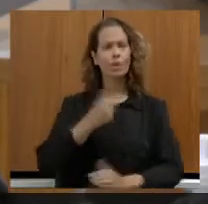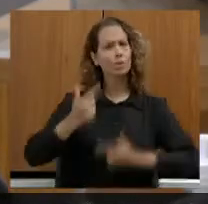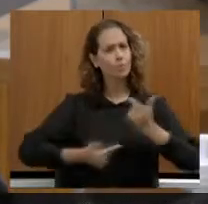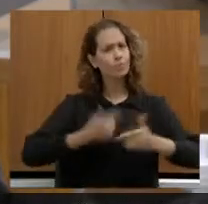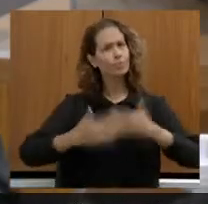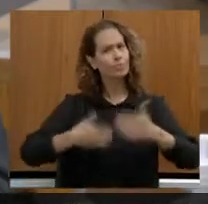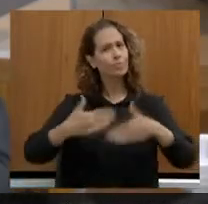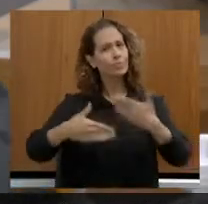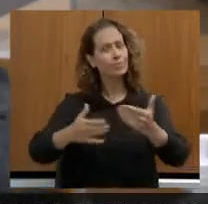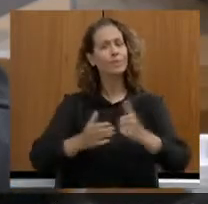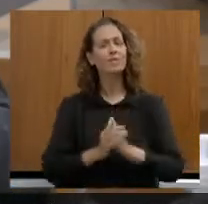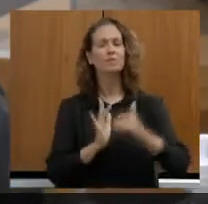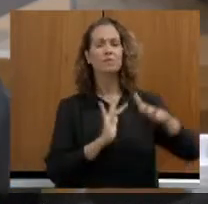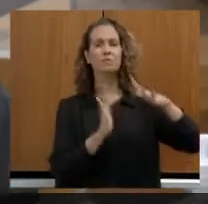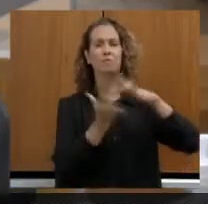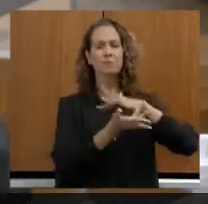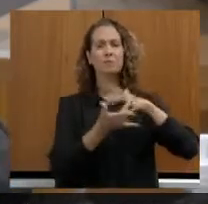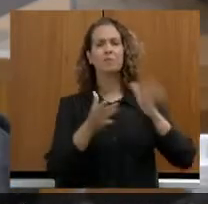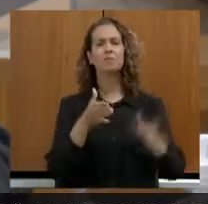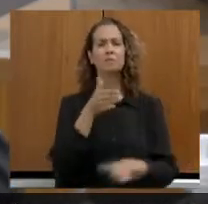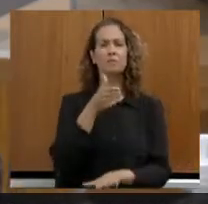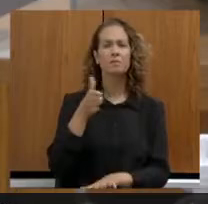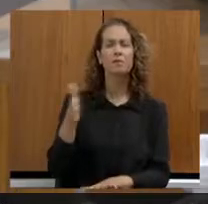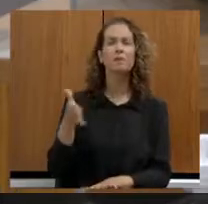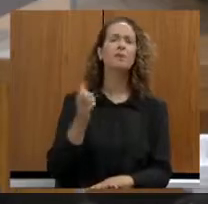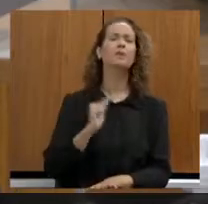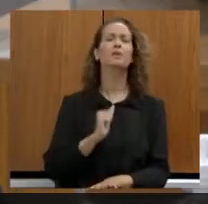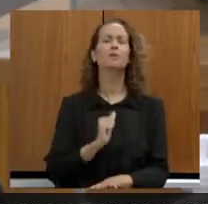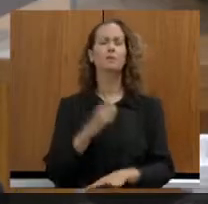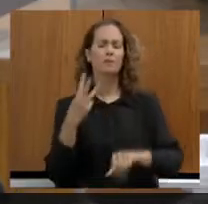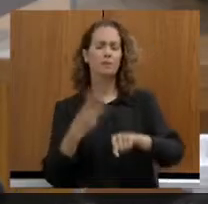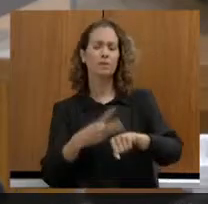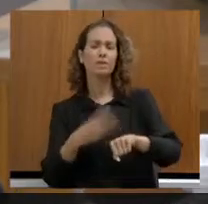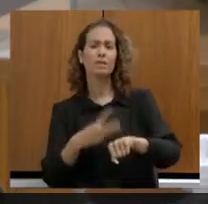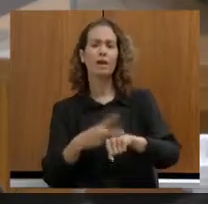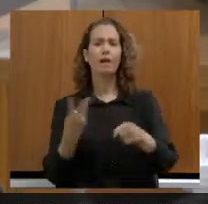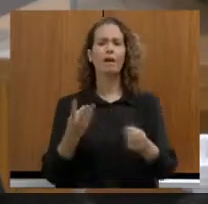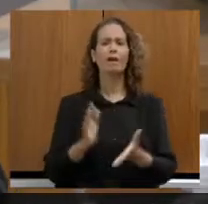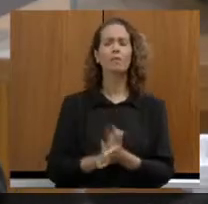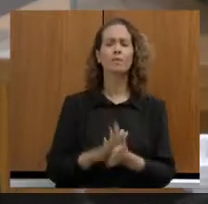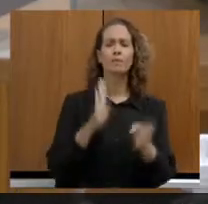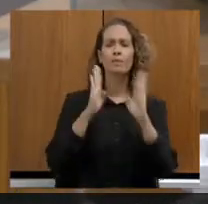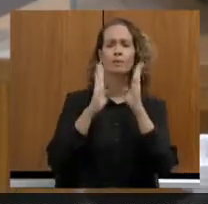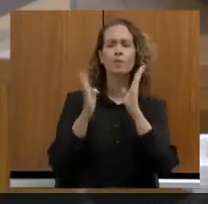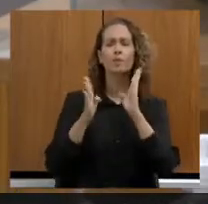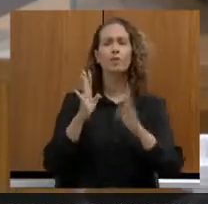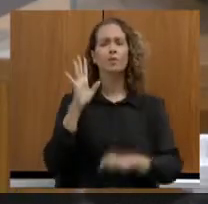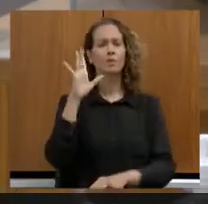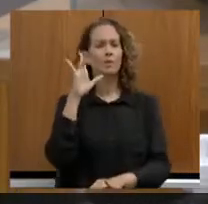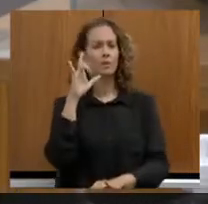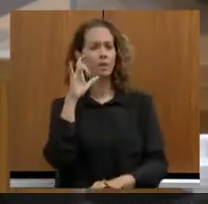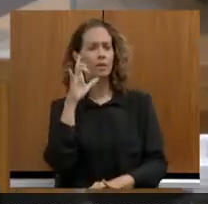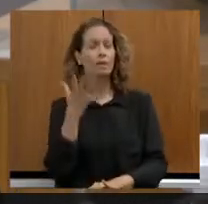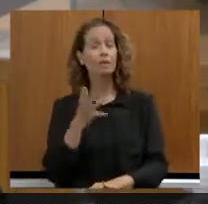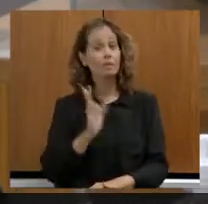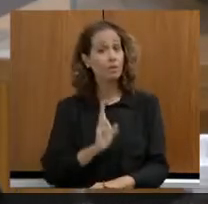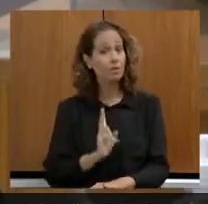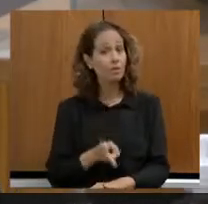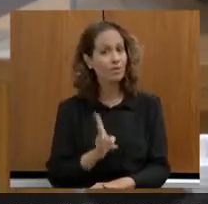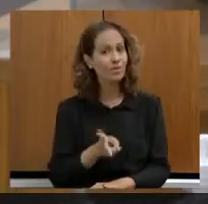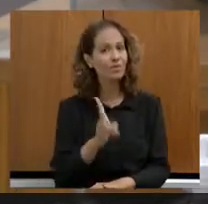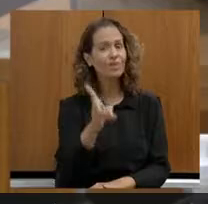foram para as redes sociais foram para o WhatsApp foram para o Facebook e Instagram e